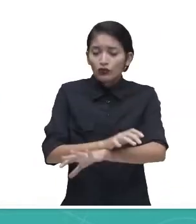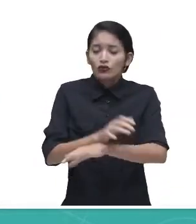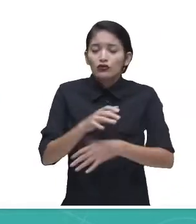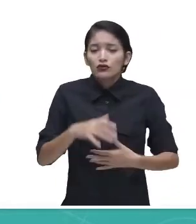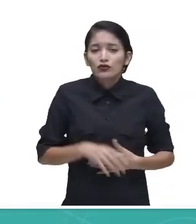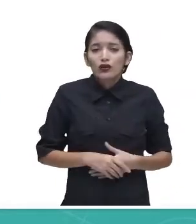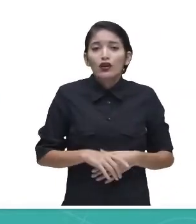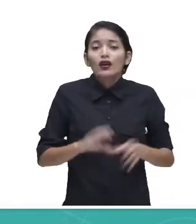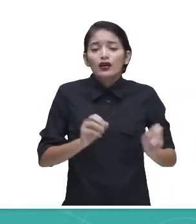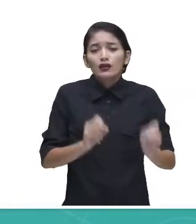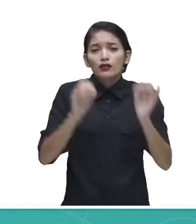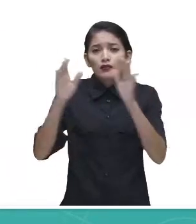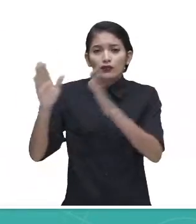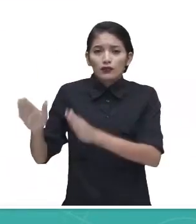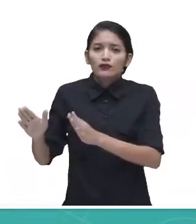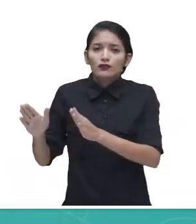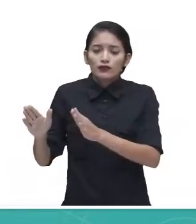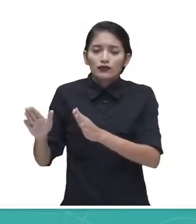o próximo